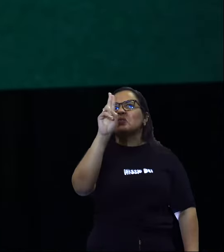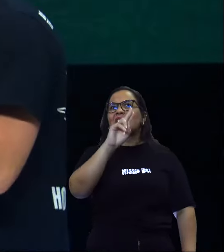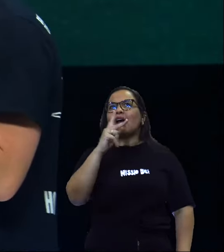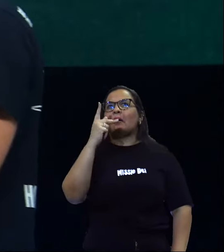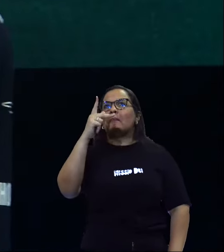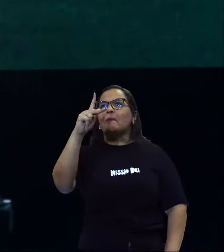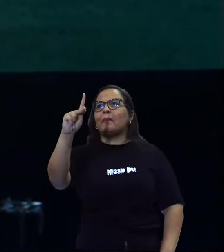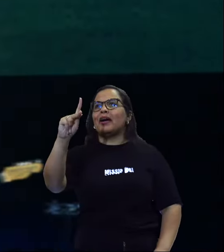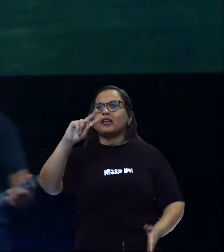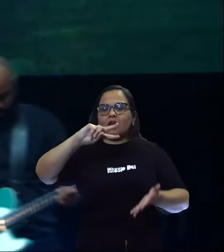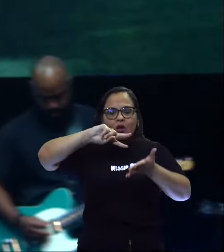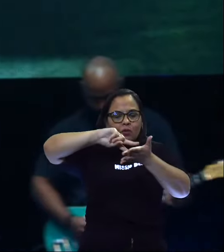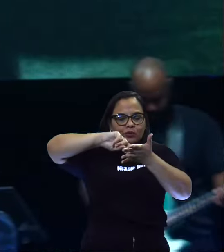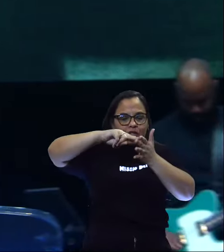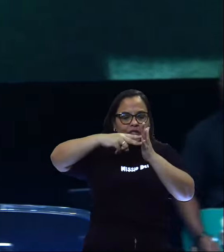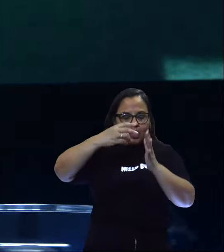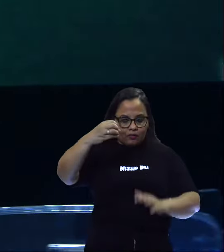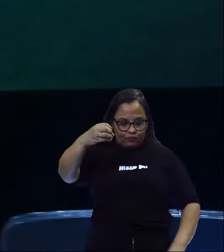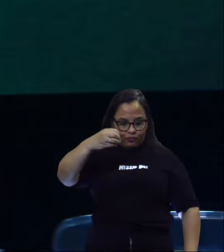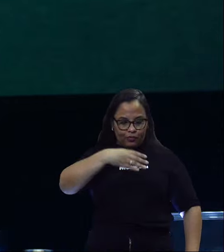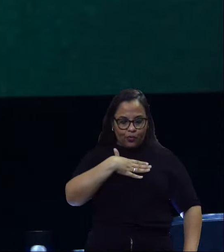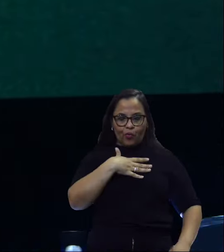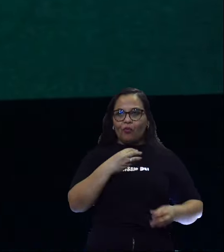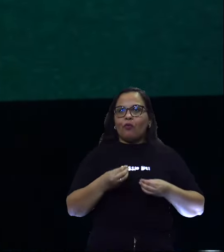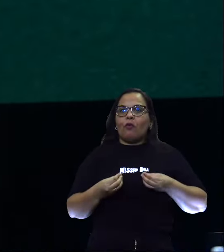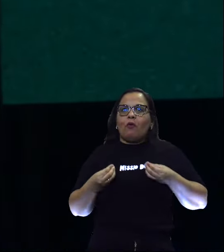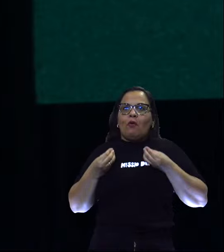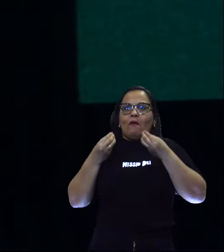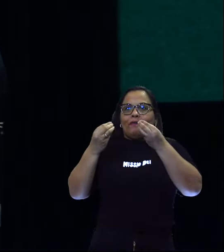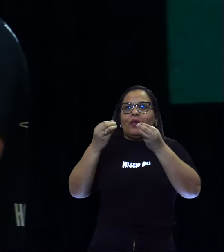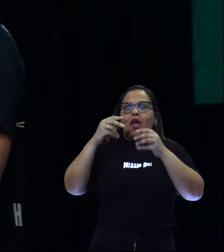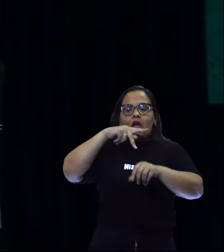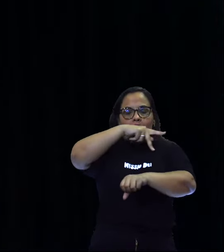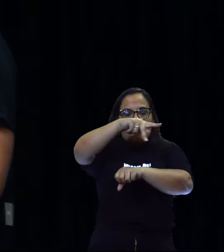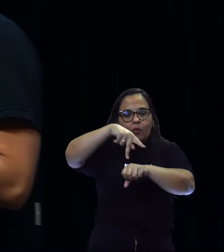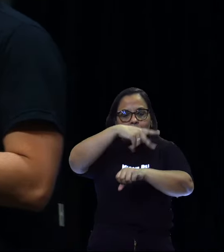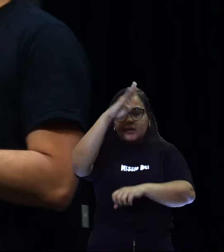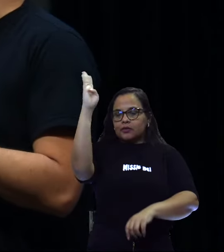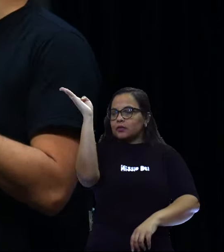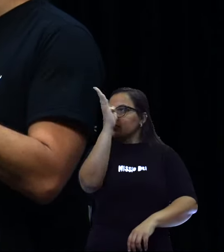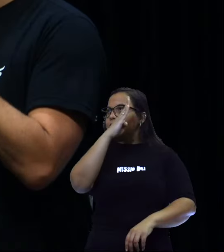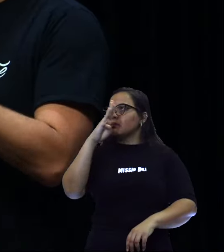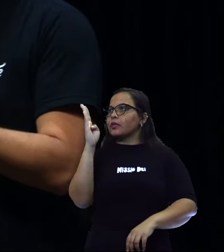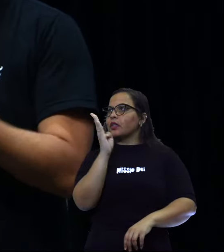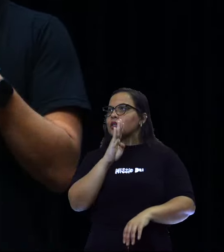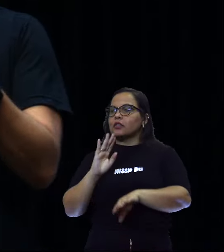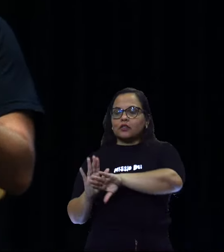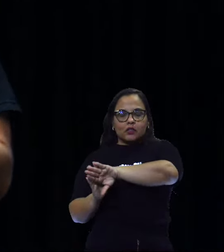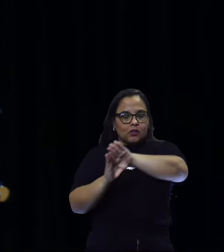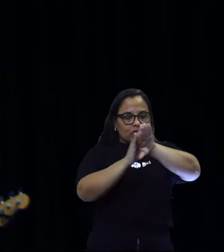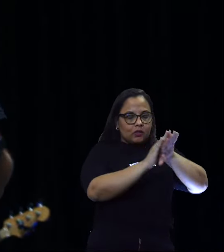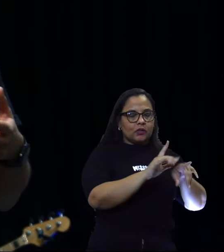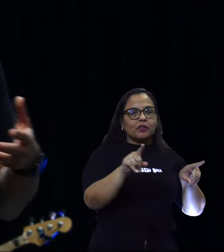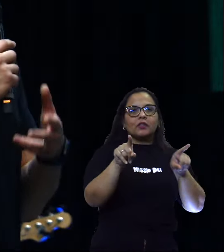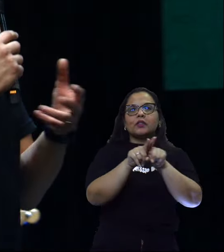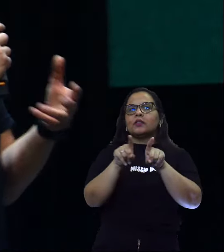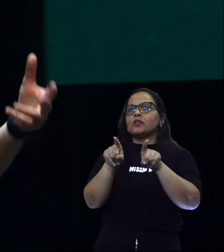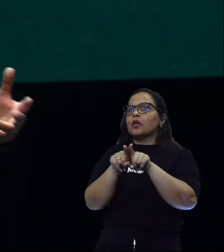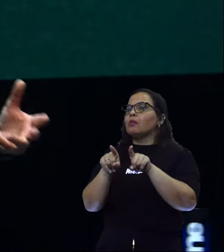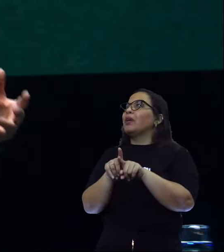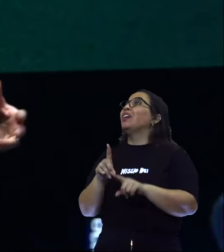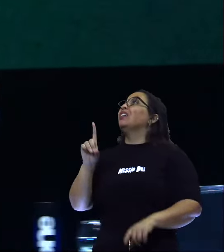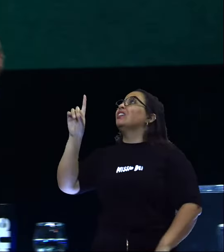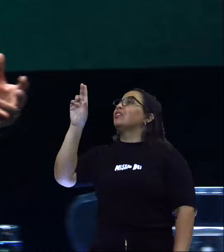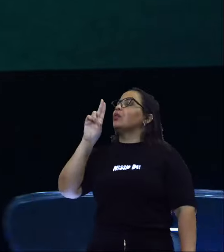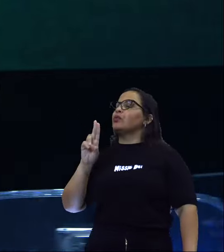mais generosas, sedentas pelo Senhor nesse lugar, Pai. Pessoas que estão cada vez mais multiplicando aquilo que receberam, porque isso faz com